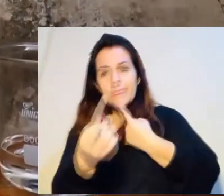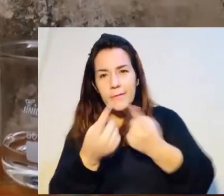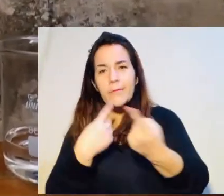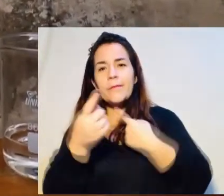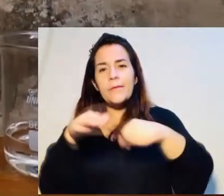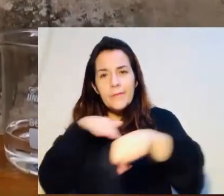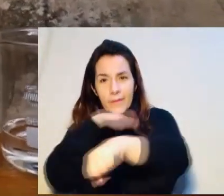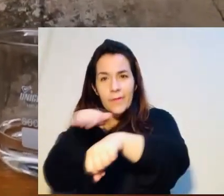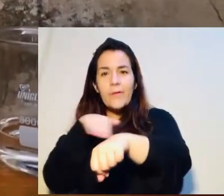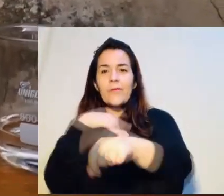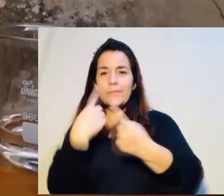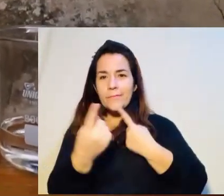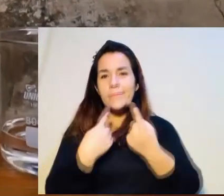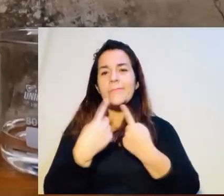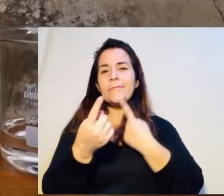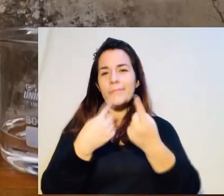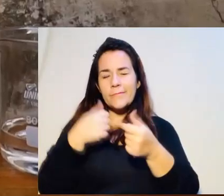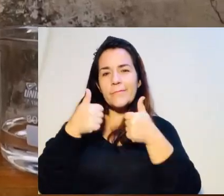E não pode cair para fora.